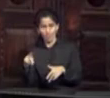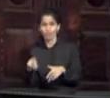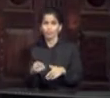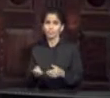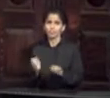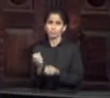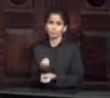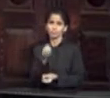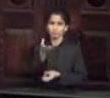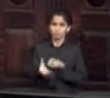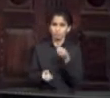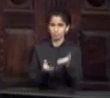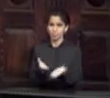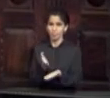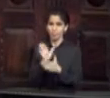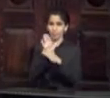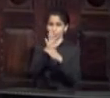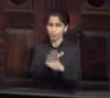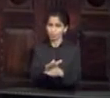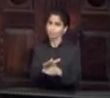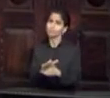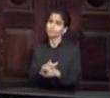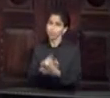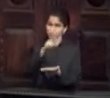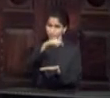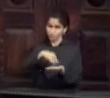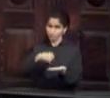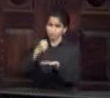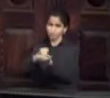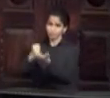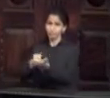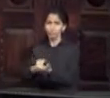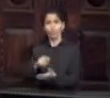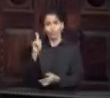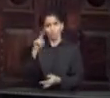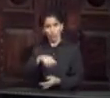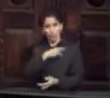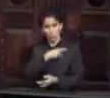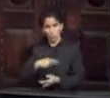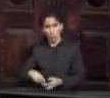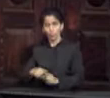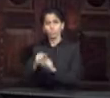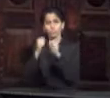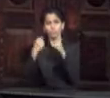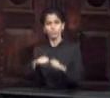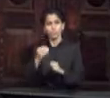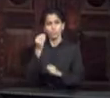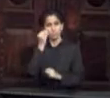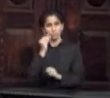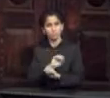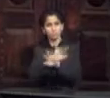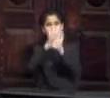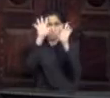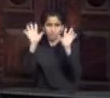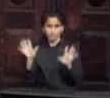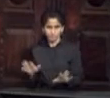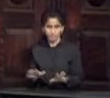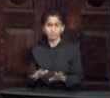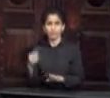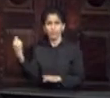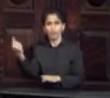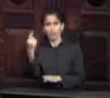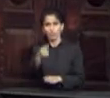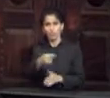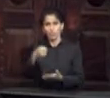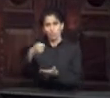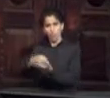que é público, ela está assinando um contrato de que o que é público deve estar para o público, daquilo que cada contribuinte